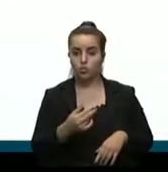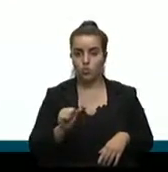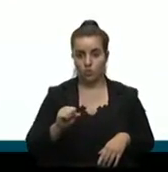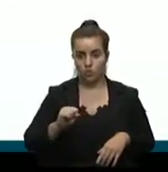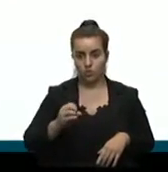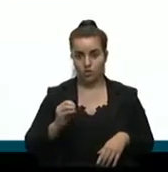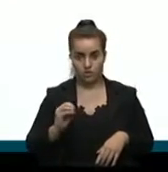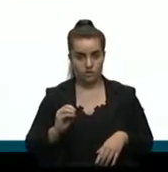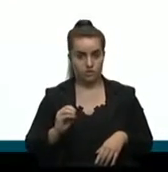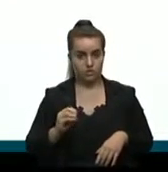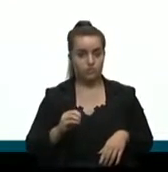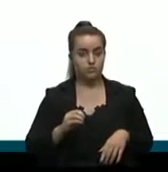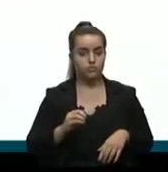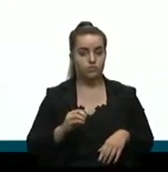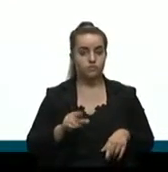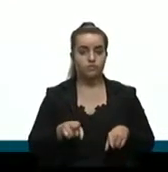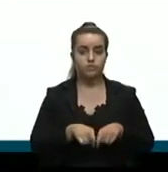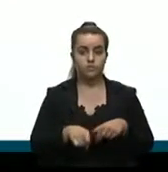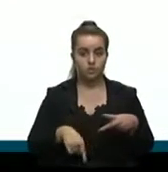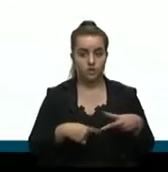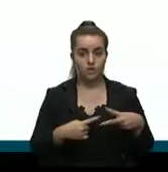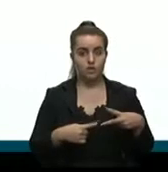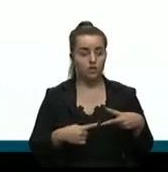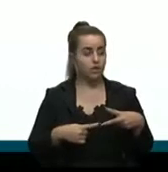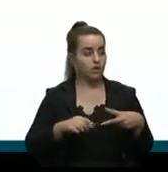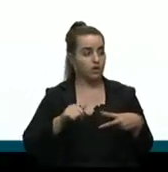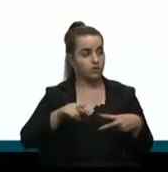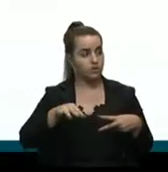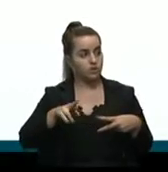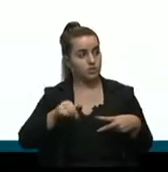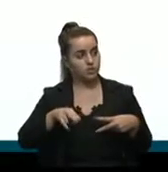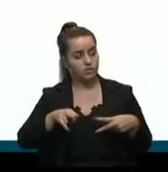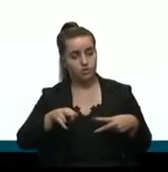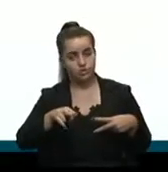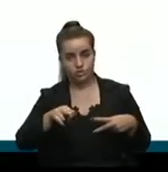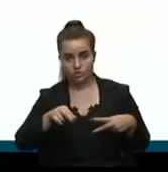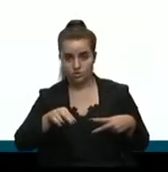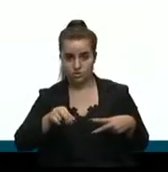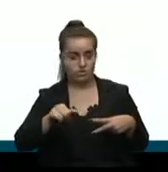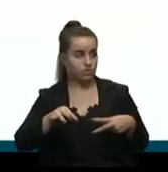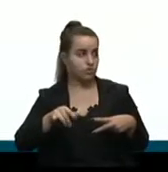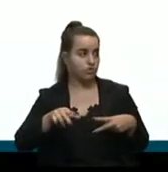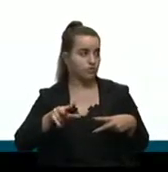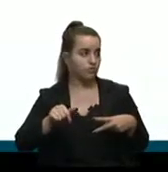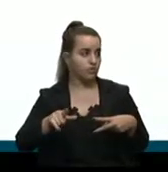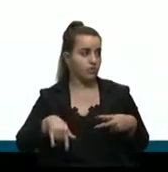80, e a hipótese alternativa, que corrigindo H1,